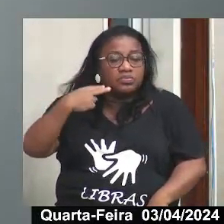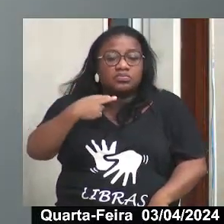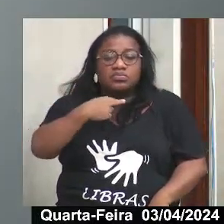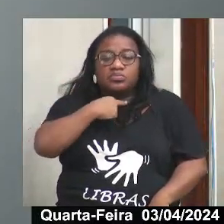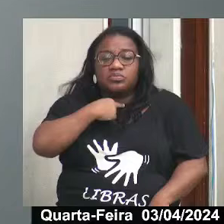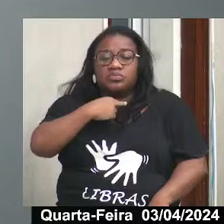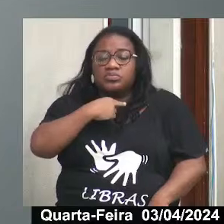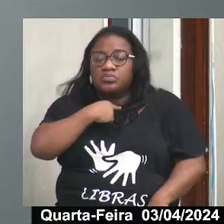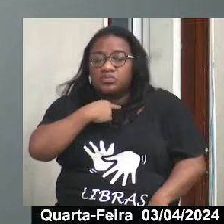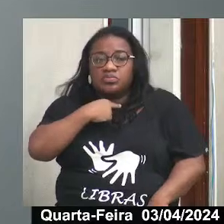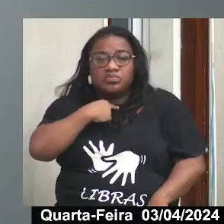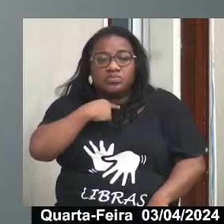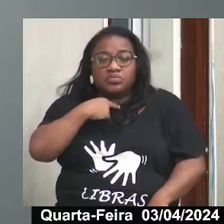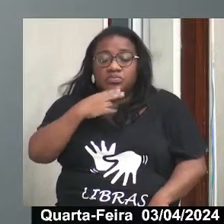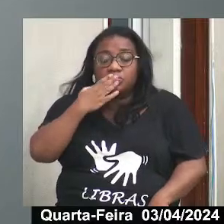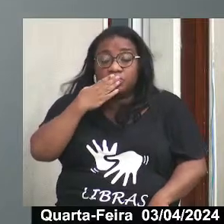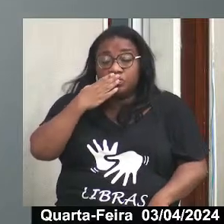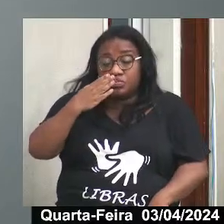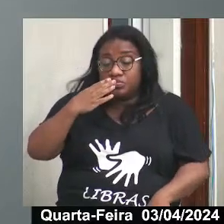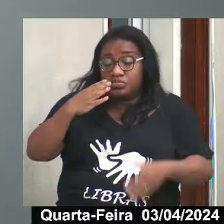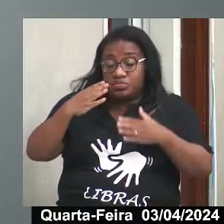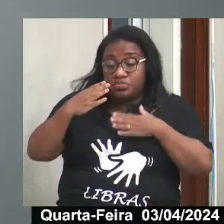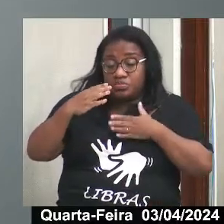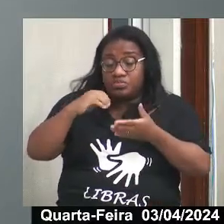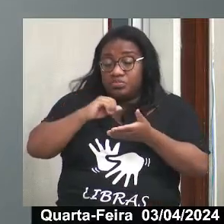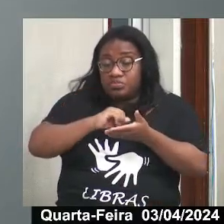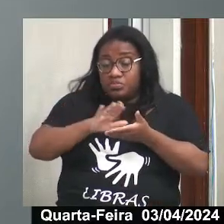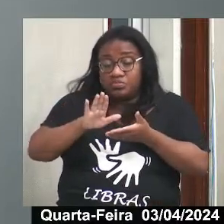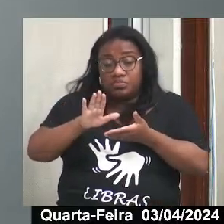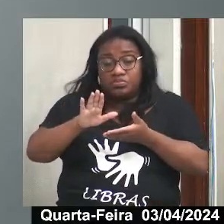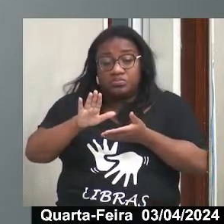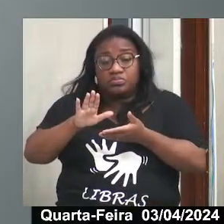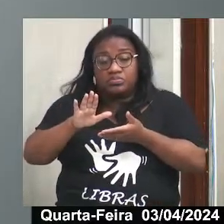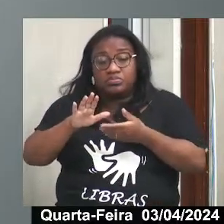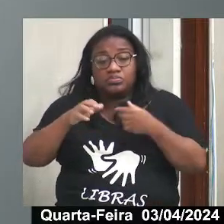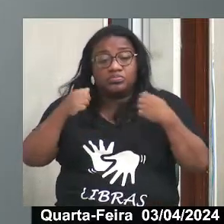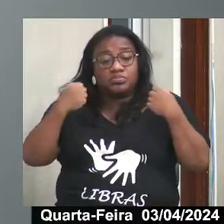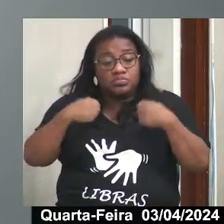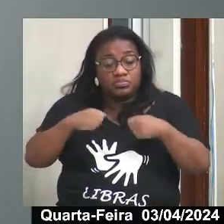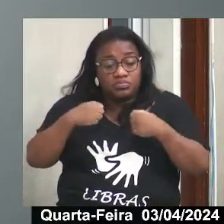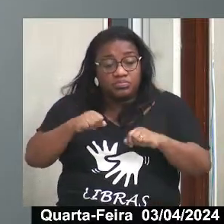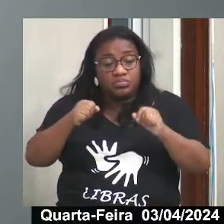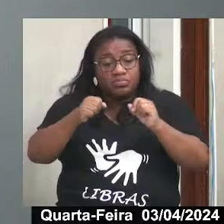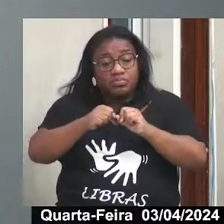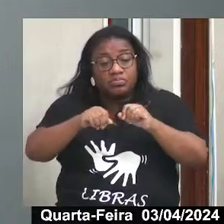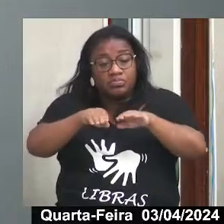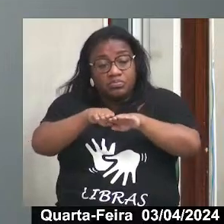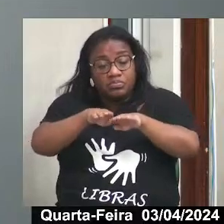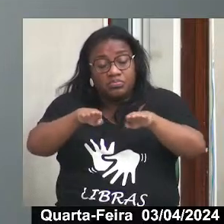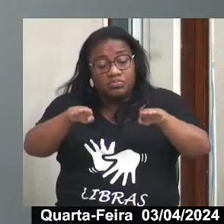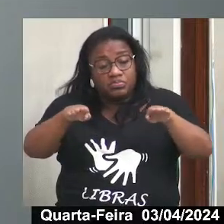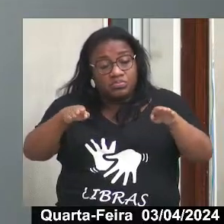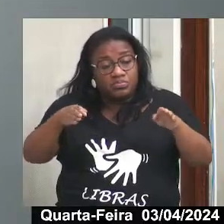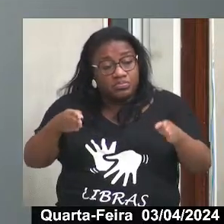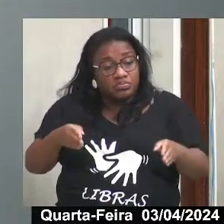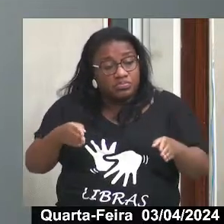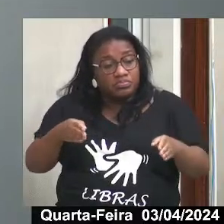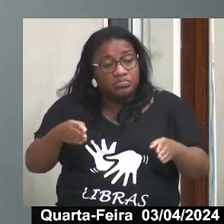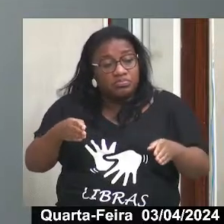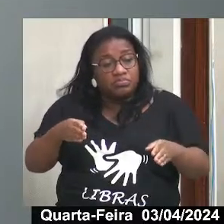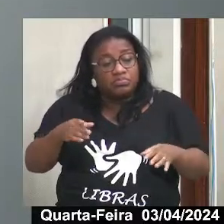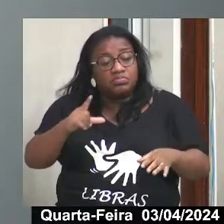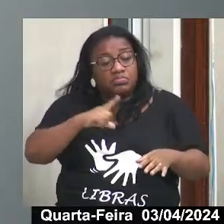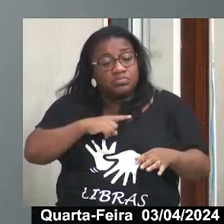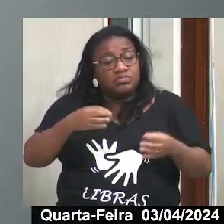não poderia ter pedido a minha cassação. Esse processo tinha que ser feito ou pela mesa, e eu tenho certeza que meus